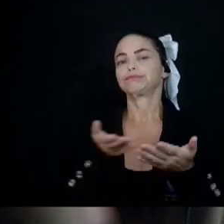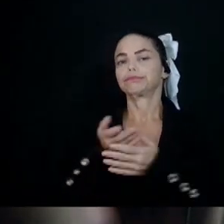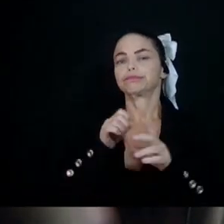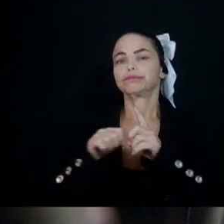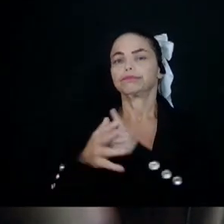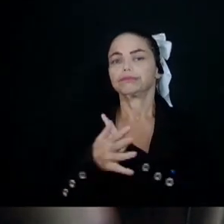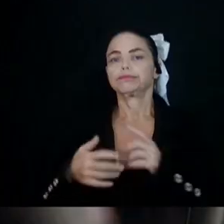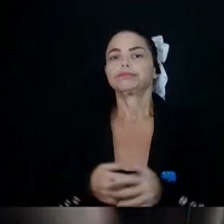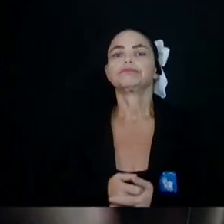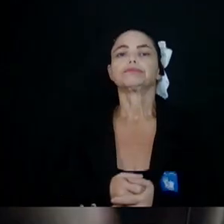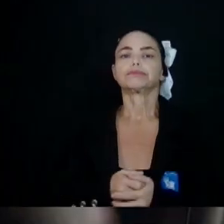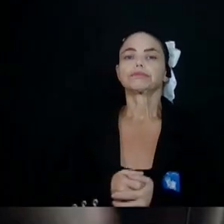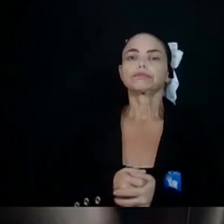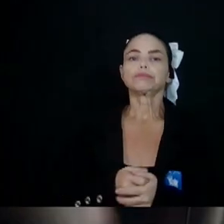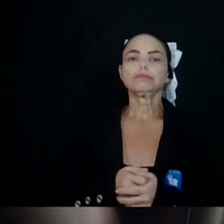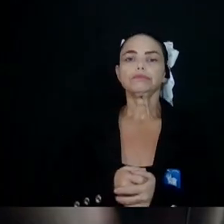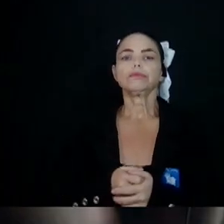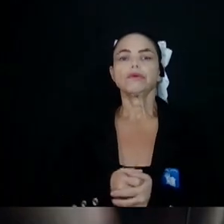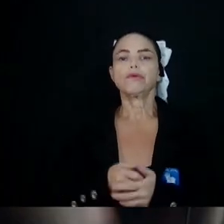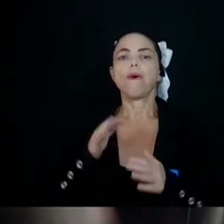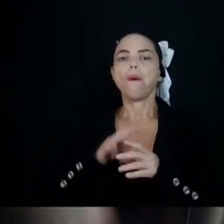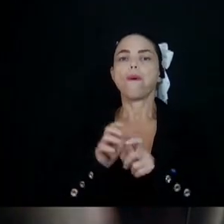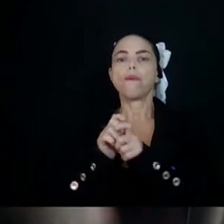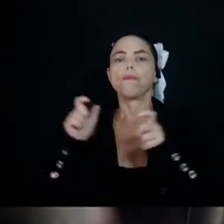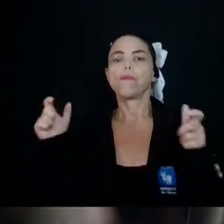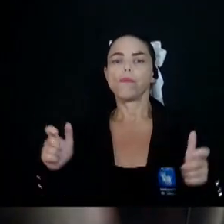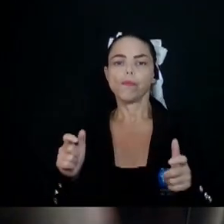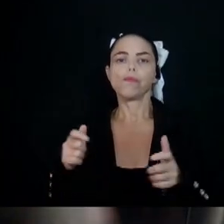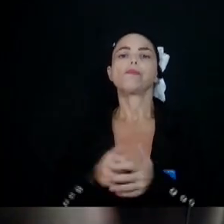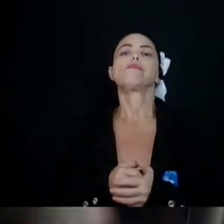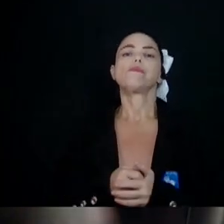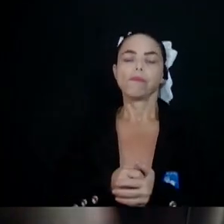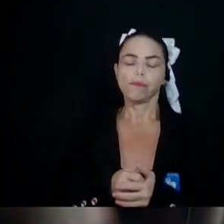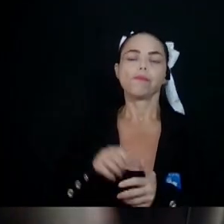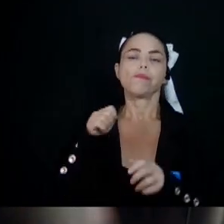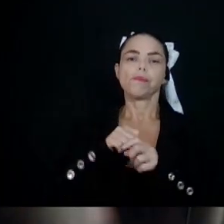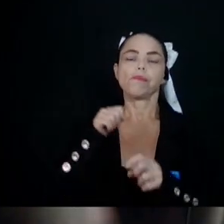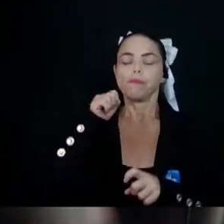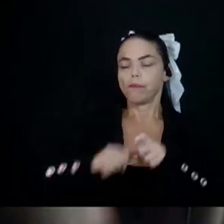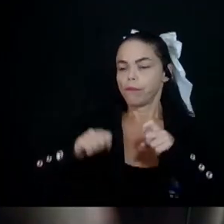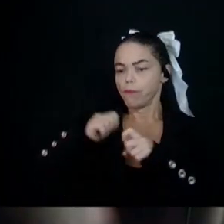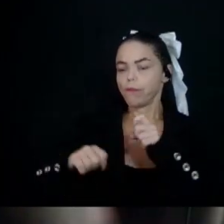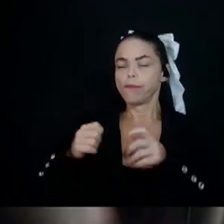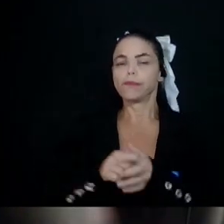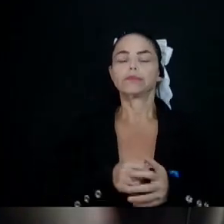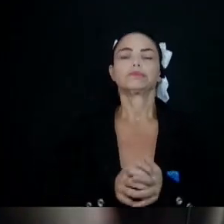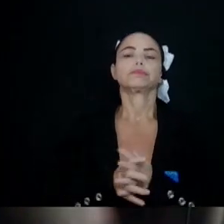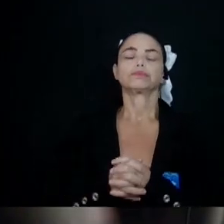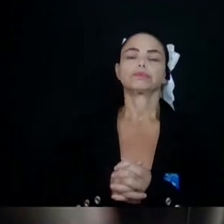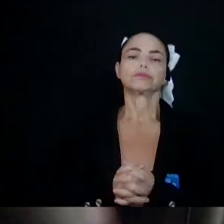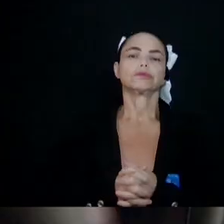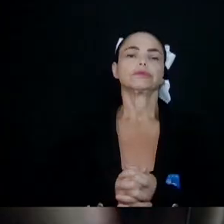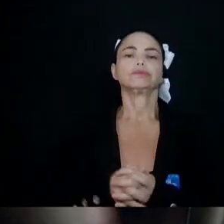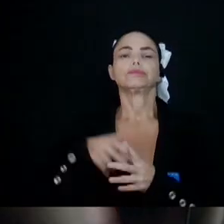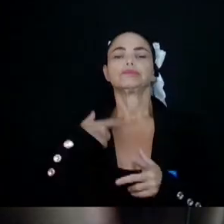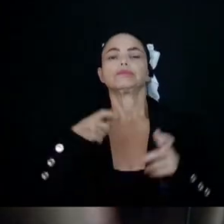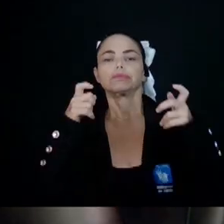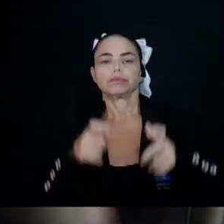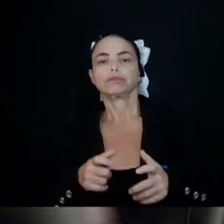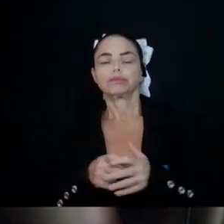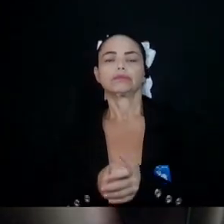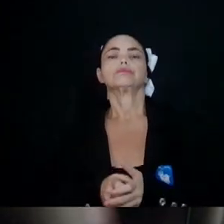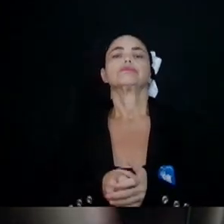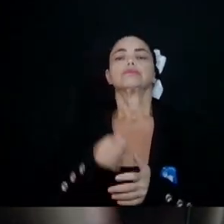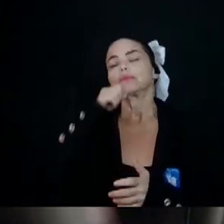Então, isso acaba aumentando essa questão e, por ser um local muito hostil,